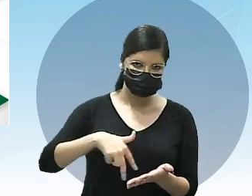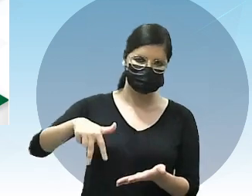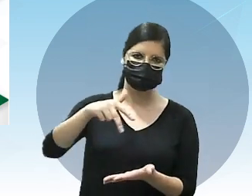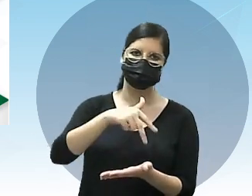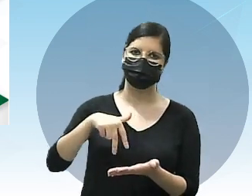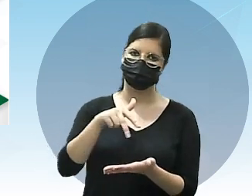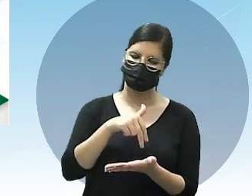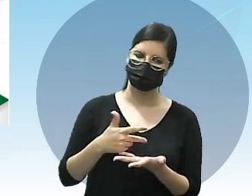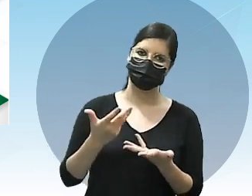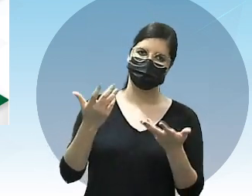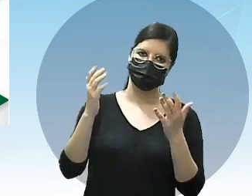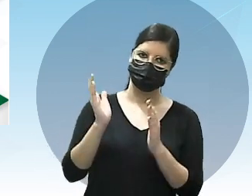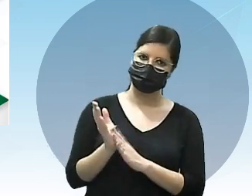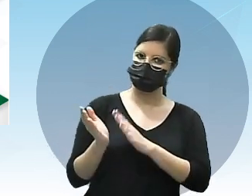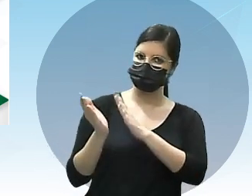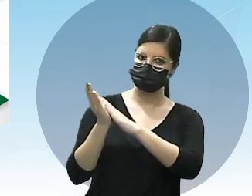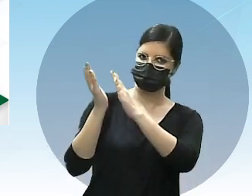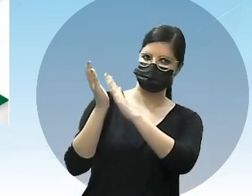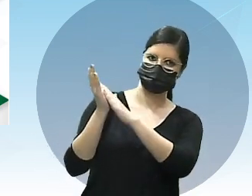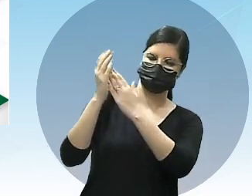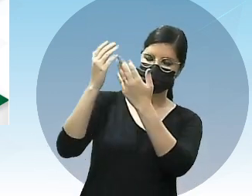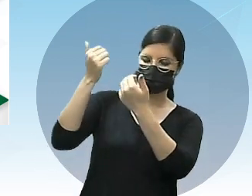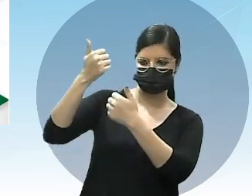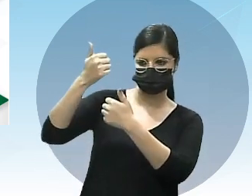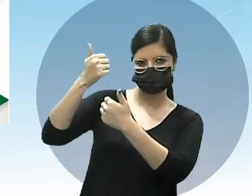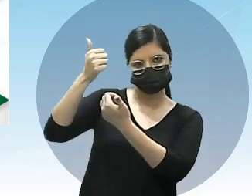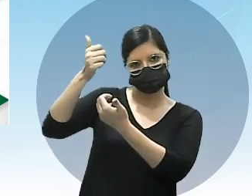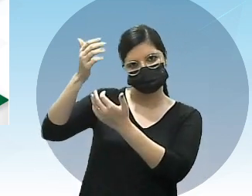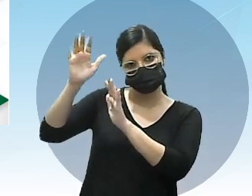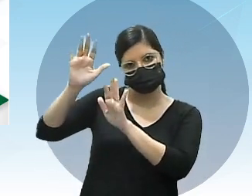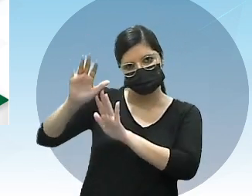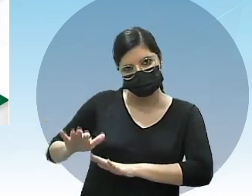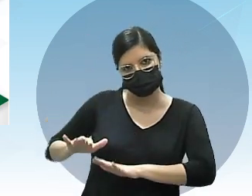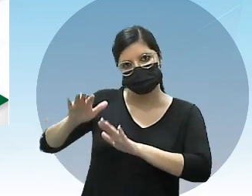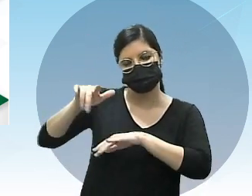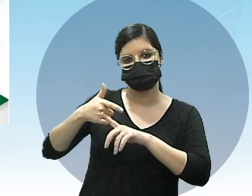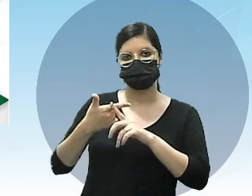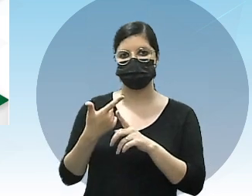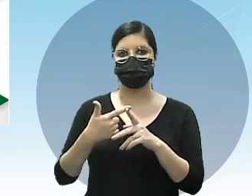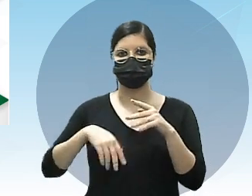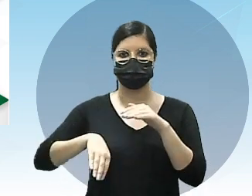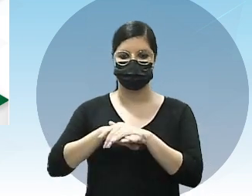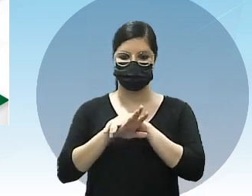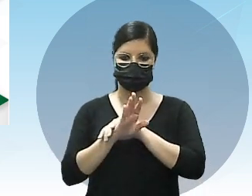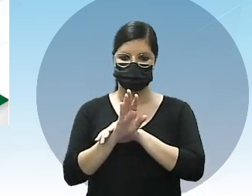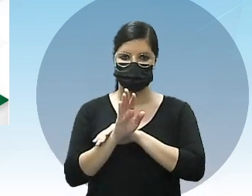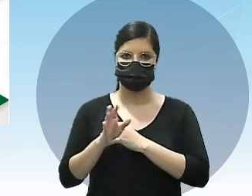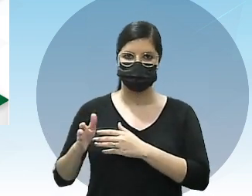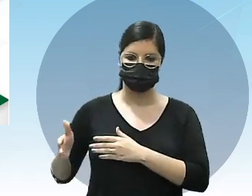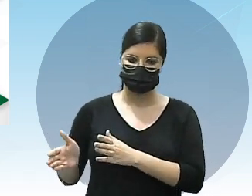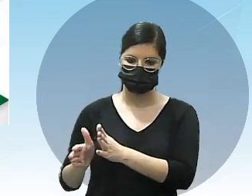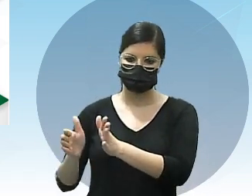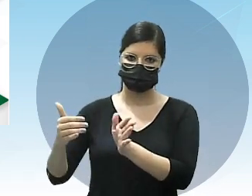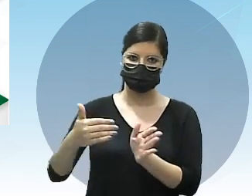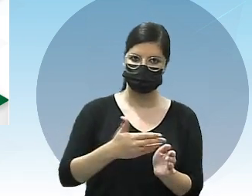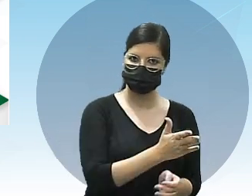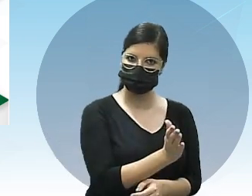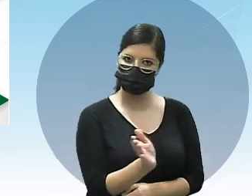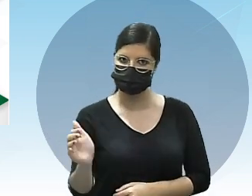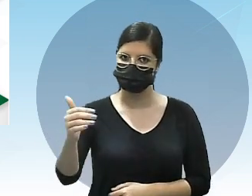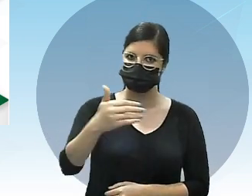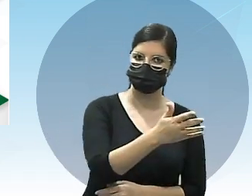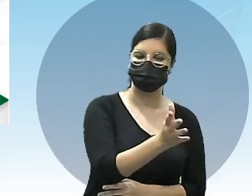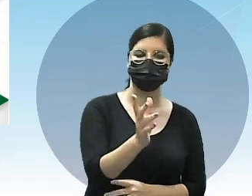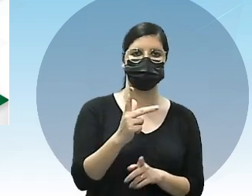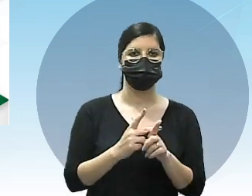dança também aí de adoração é esse monstro né que enfim era o que guarda quer saber into em foi um Semideus que foi lá e